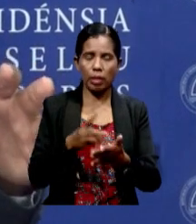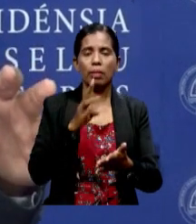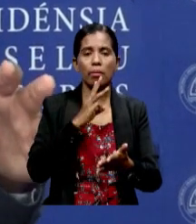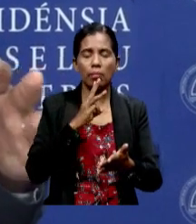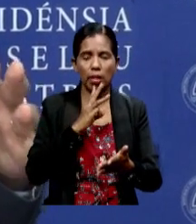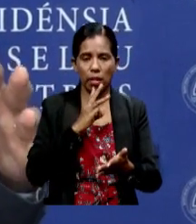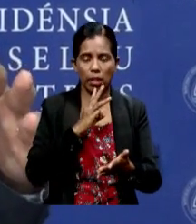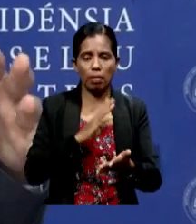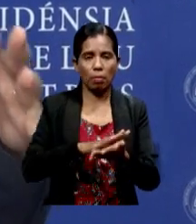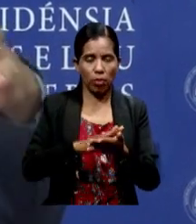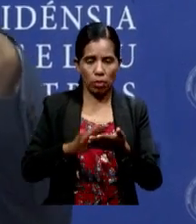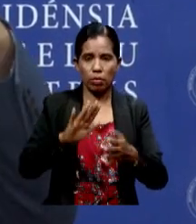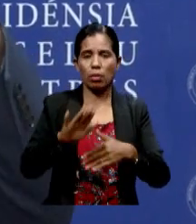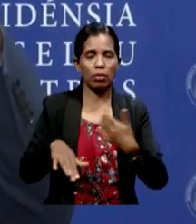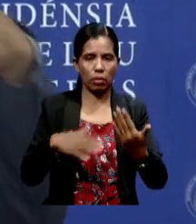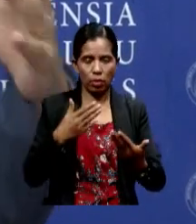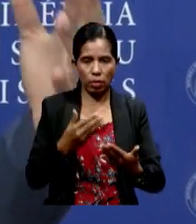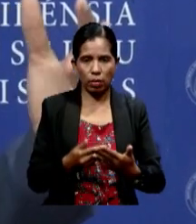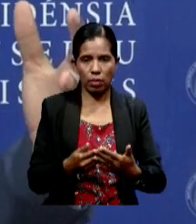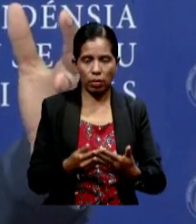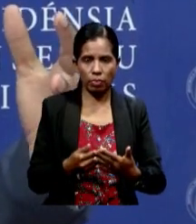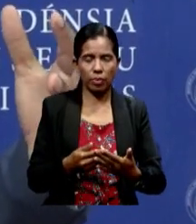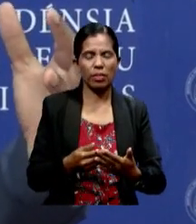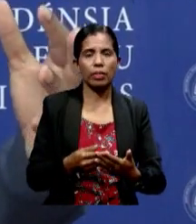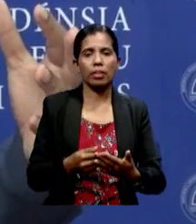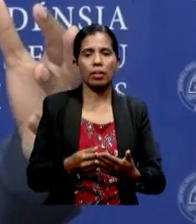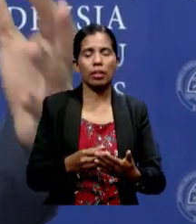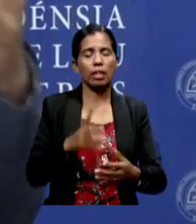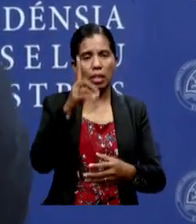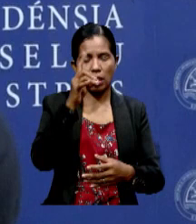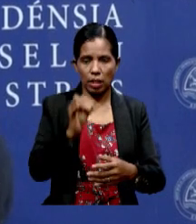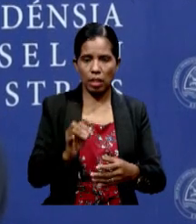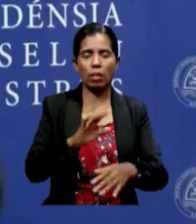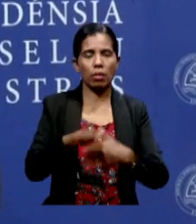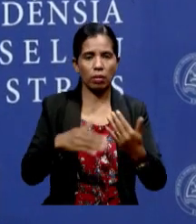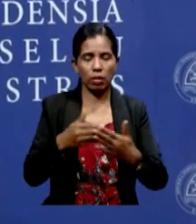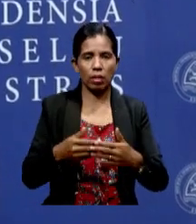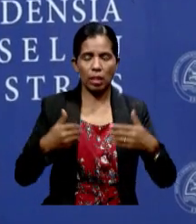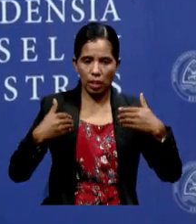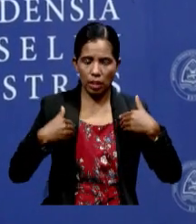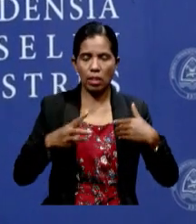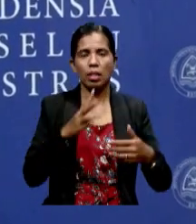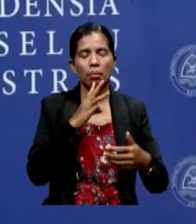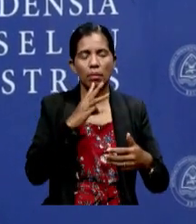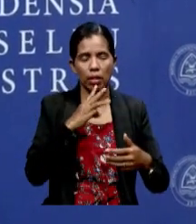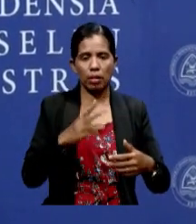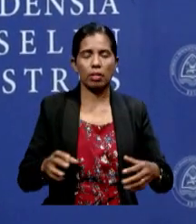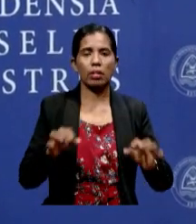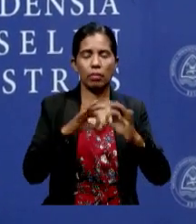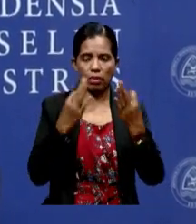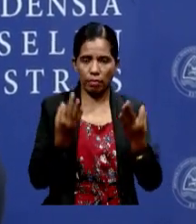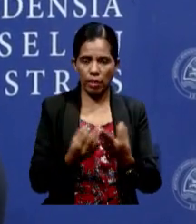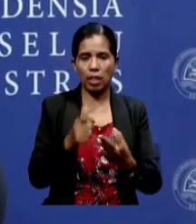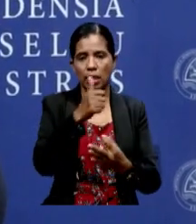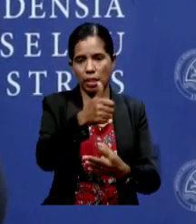tomak e a dili lavan tomak a tu garante katak ia B husi uma kain lidak liga ba uma kain